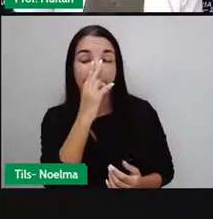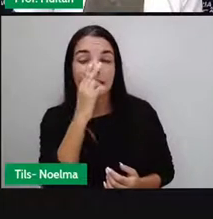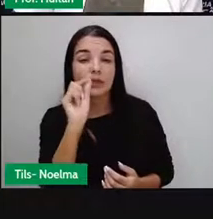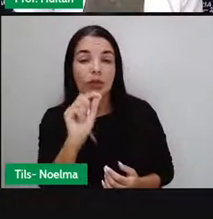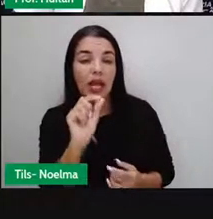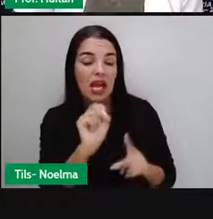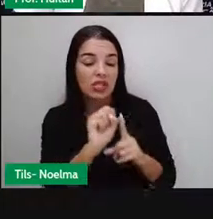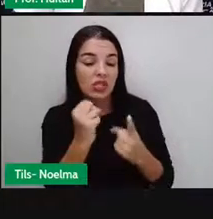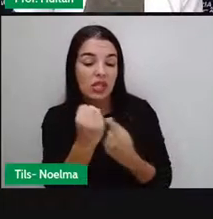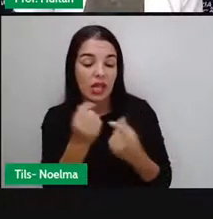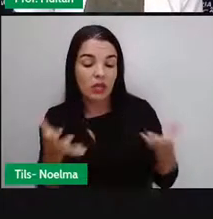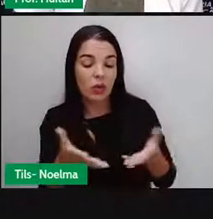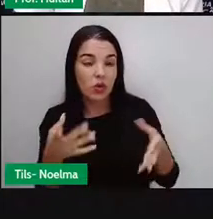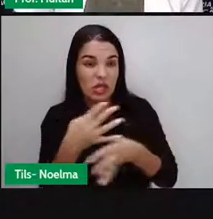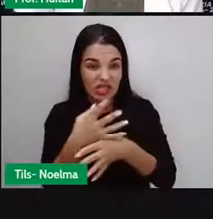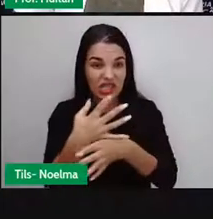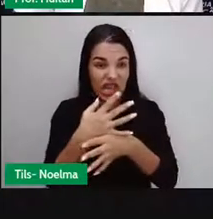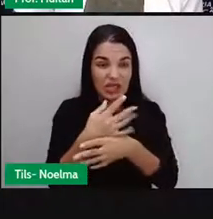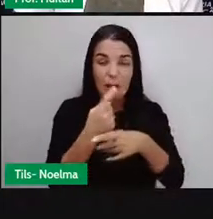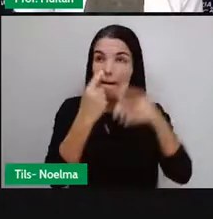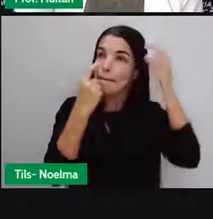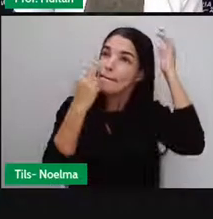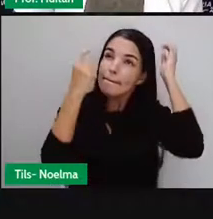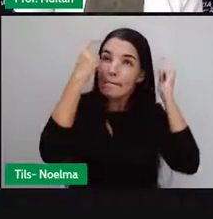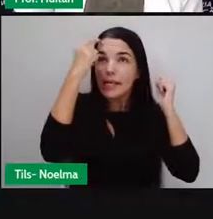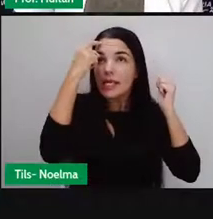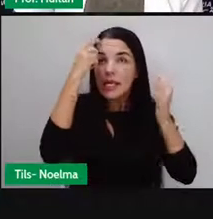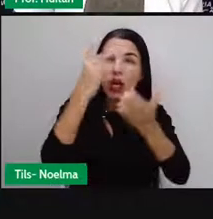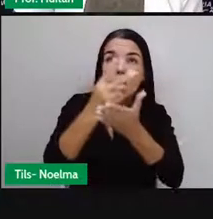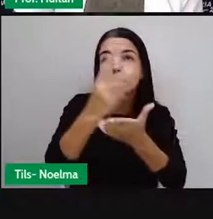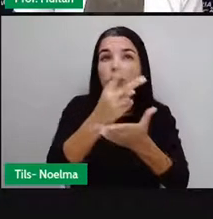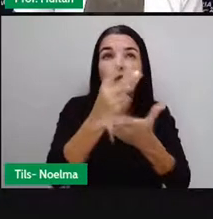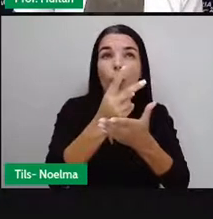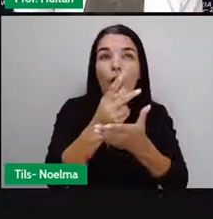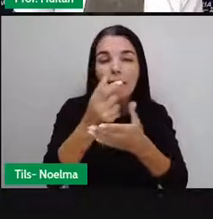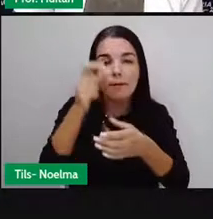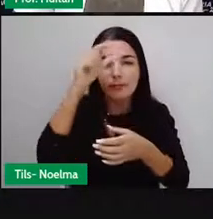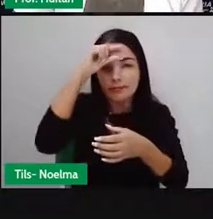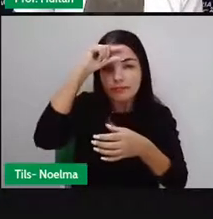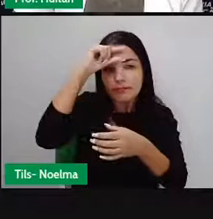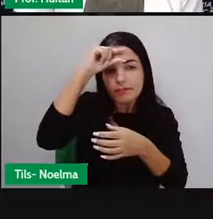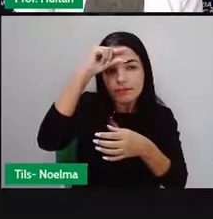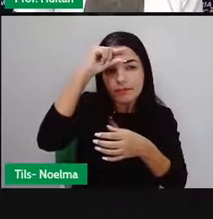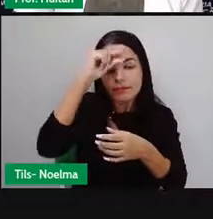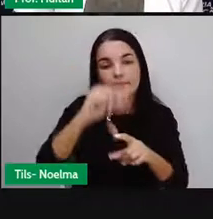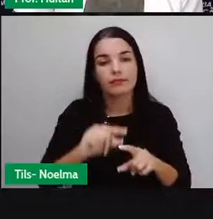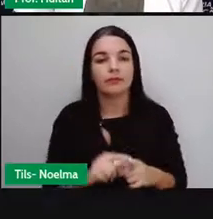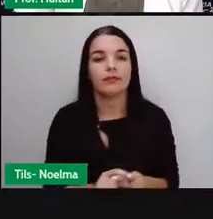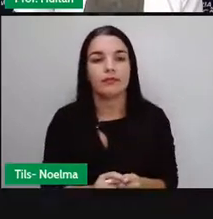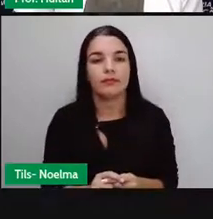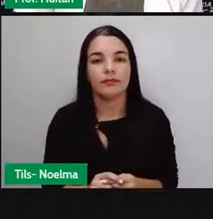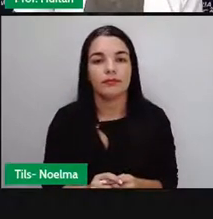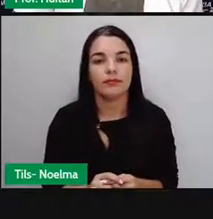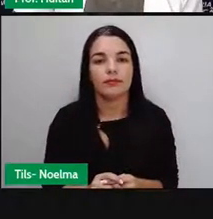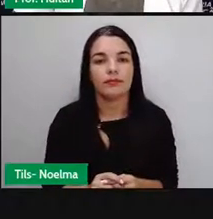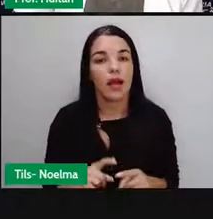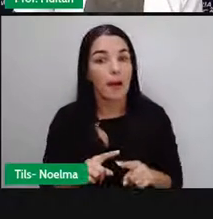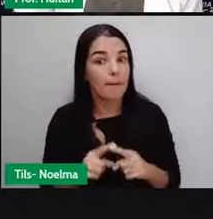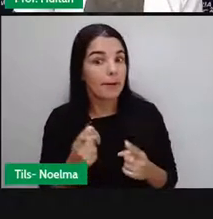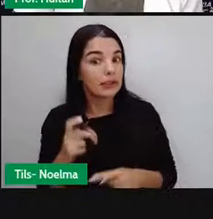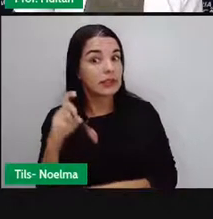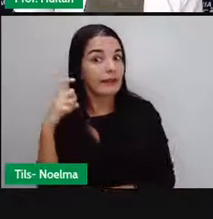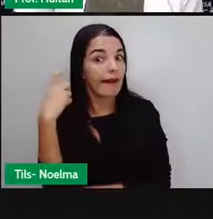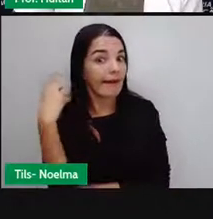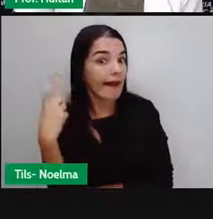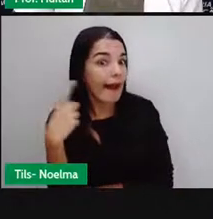não evoluíram. Eles permaneceram e permanecem deste mesmo jeito que a gente vê nas imagens. Mas será que